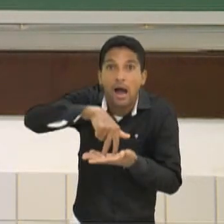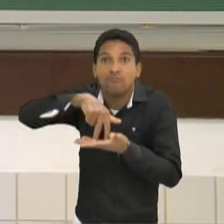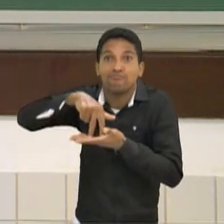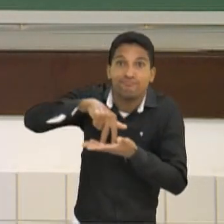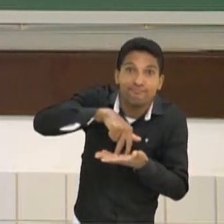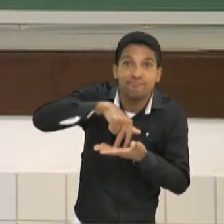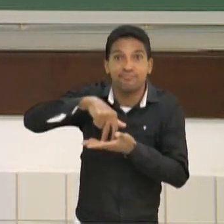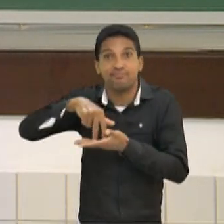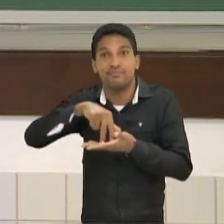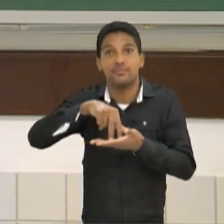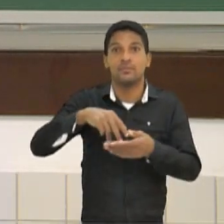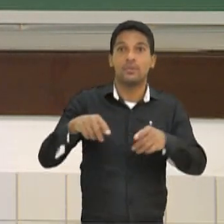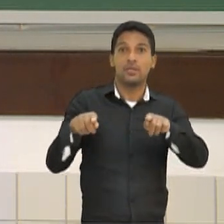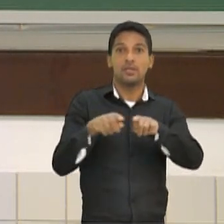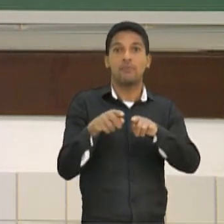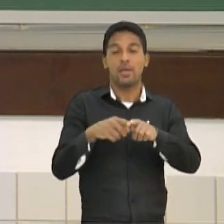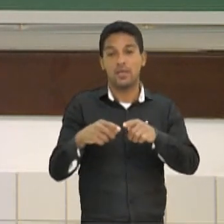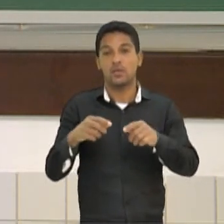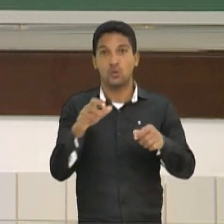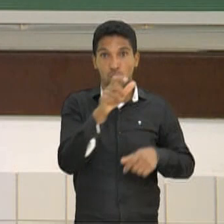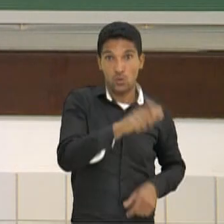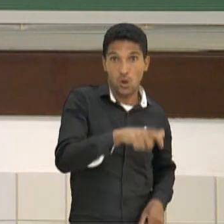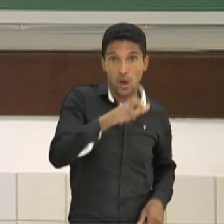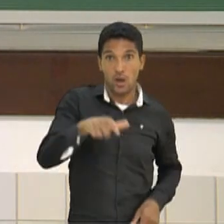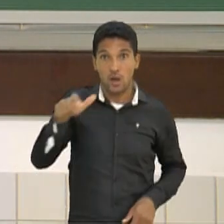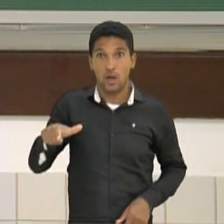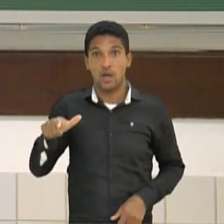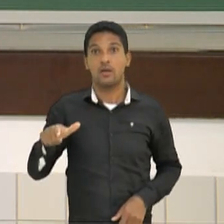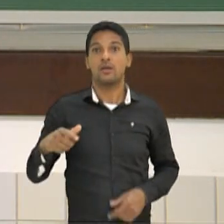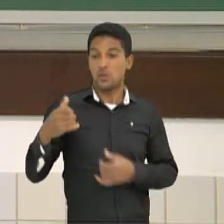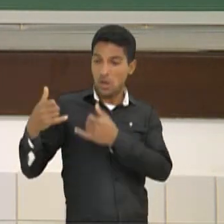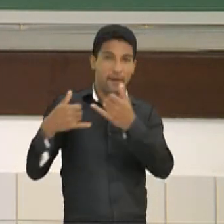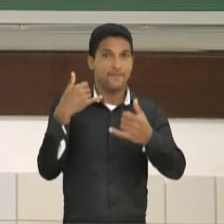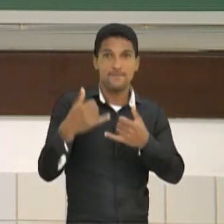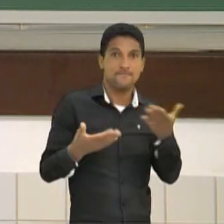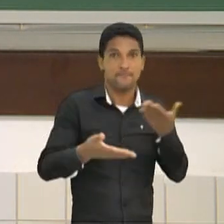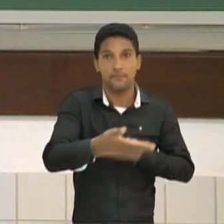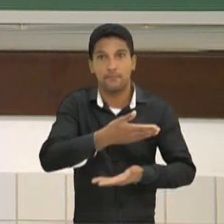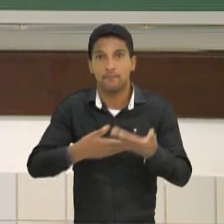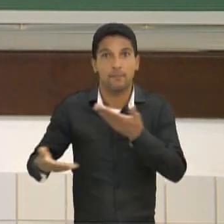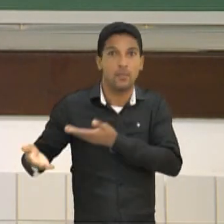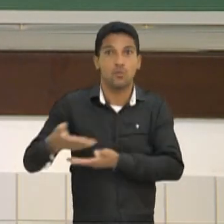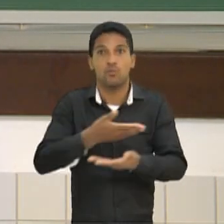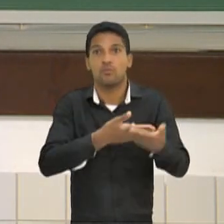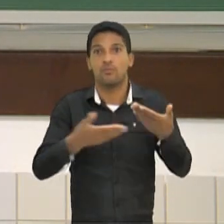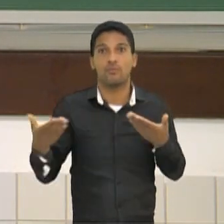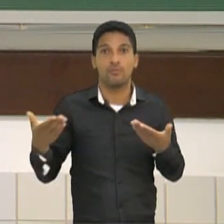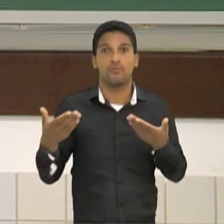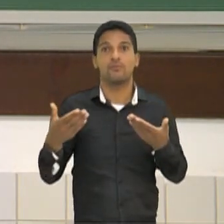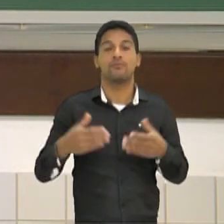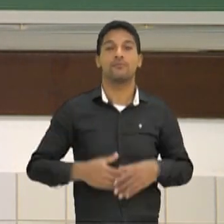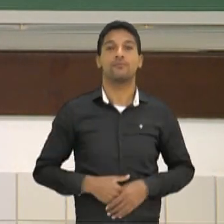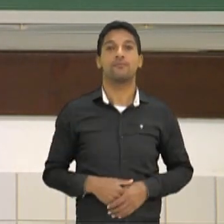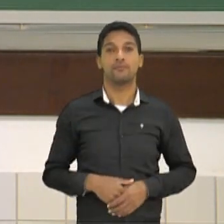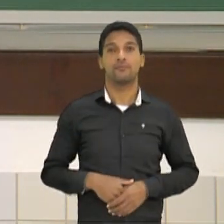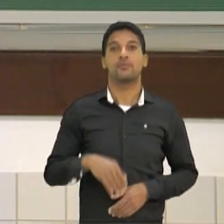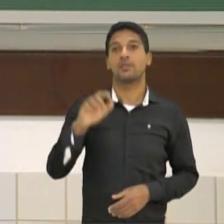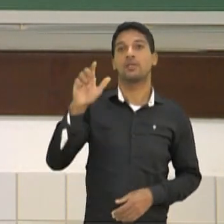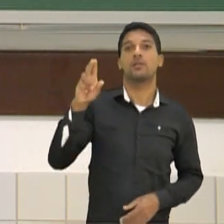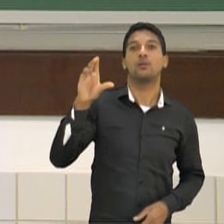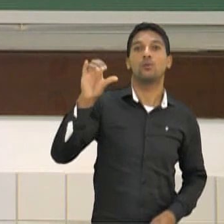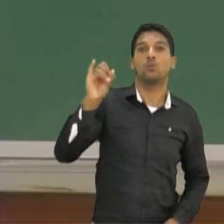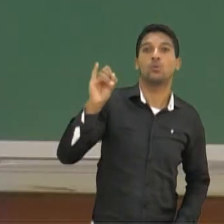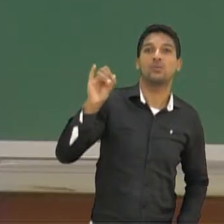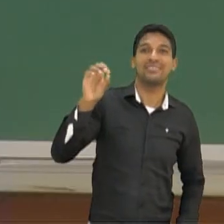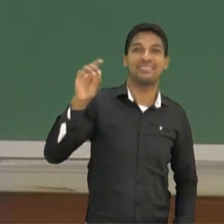na participação lúdica dos jogadores. Então, aqui surge a ludicidade, né? Então, a ludicidade também está muito presente dentro dos jogos